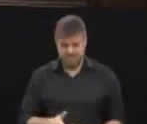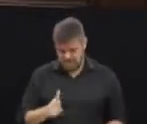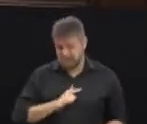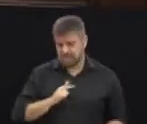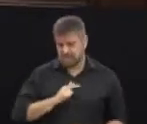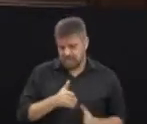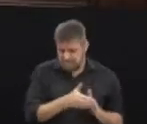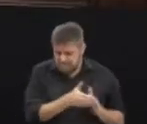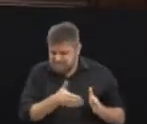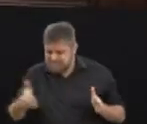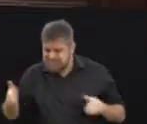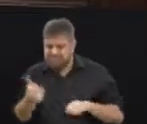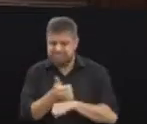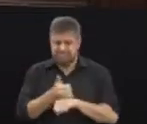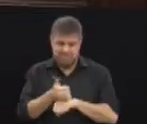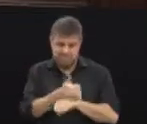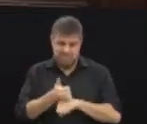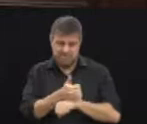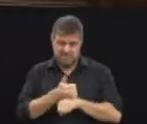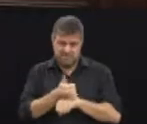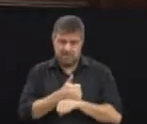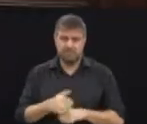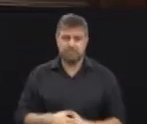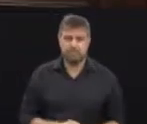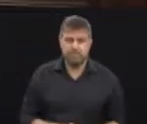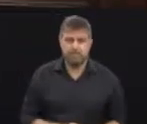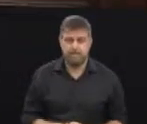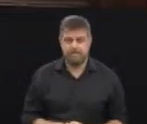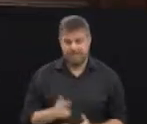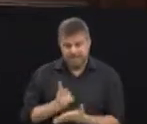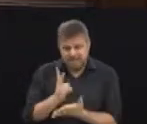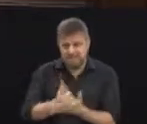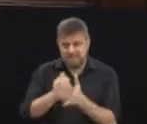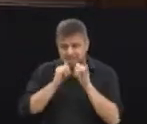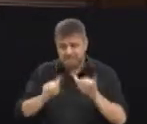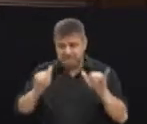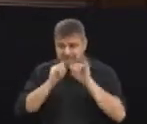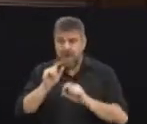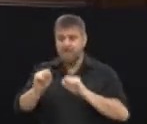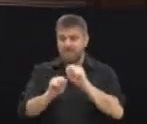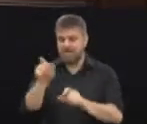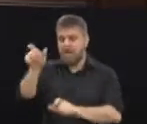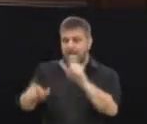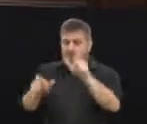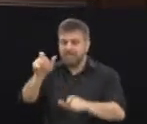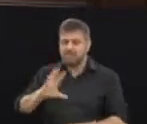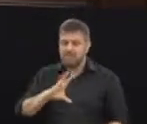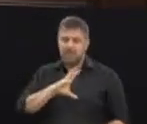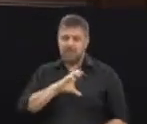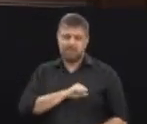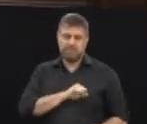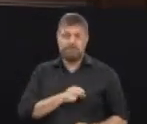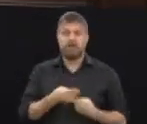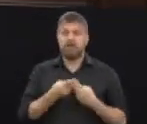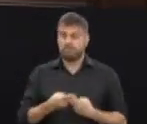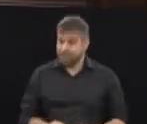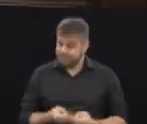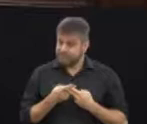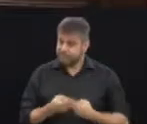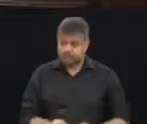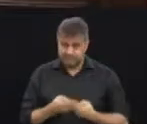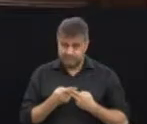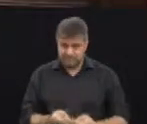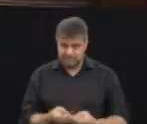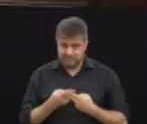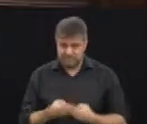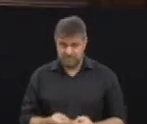frustrações no decorrer da sua atuação como urologista, como médico no geral. Então, eu sempre falo, tem que gostar de gente, tem que ter paciência,